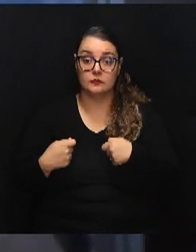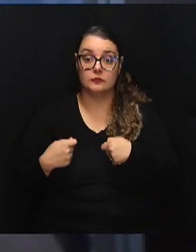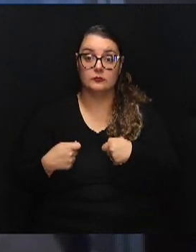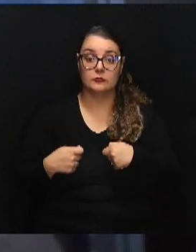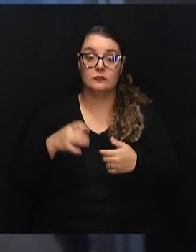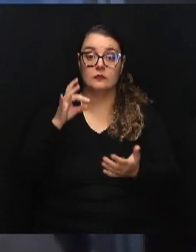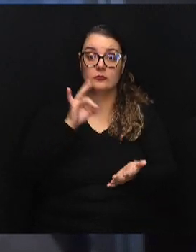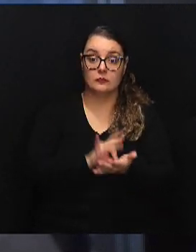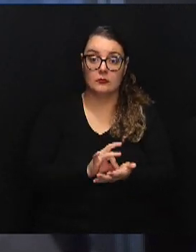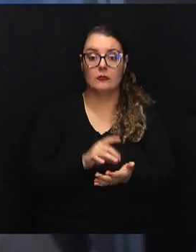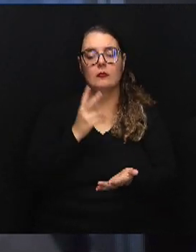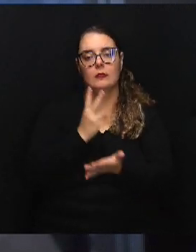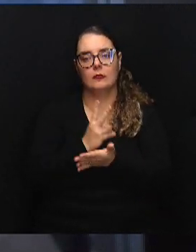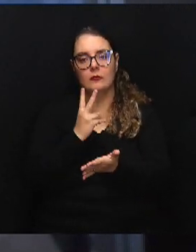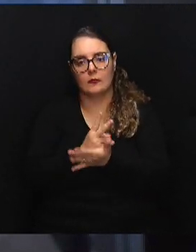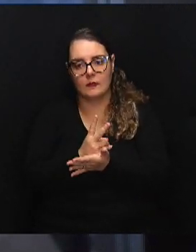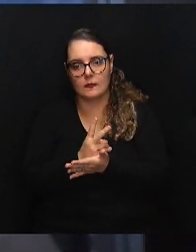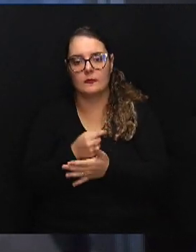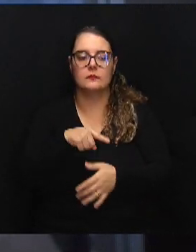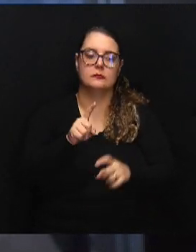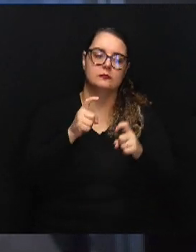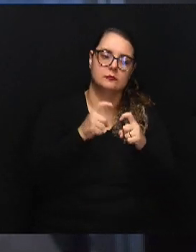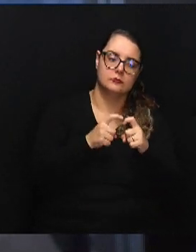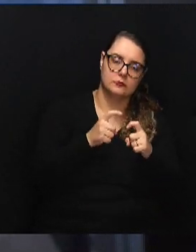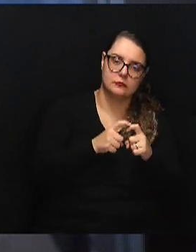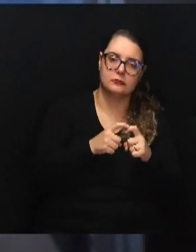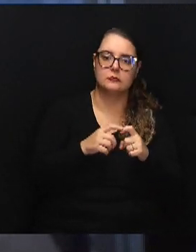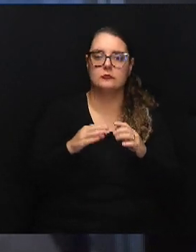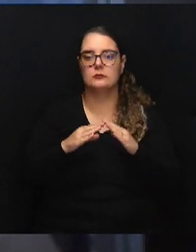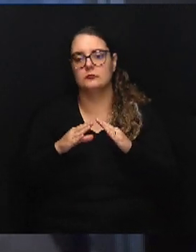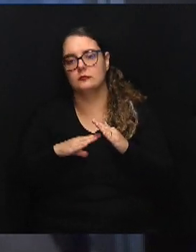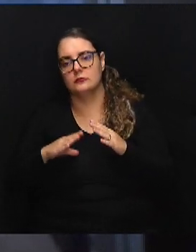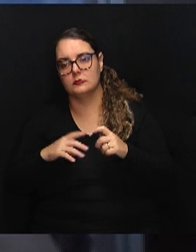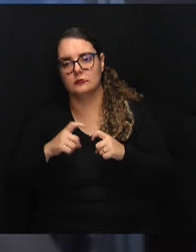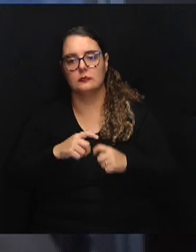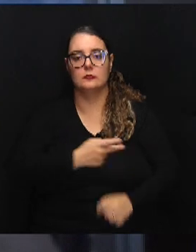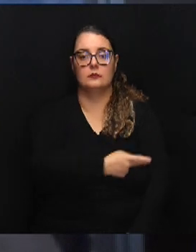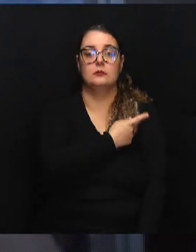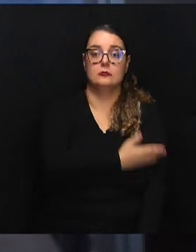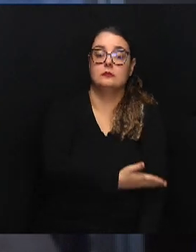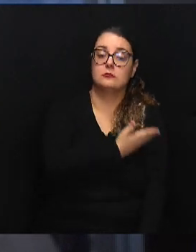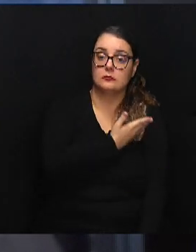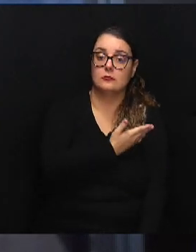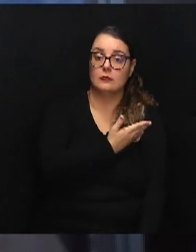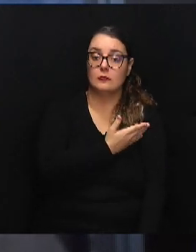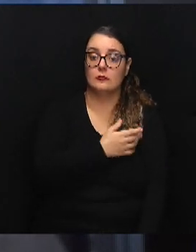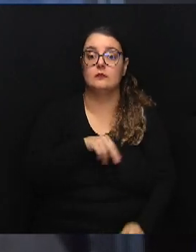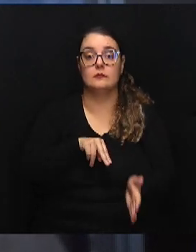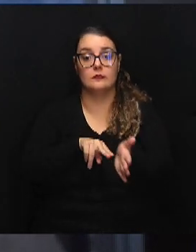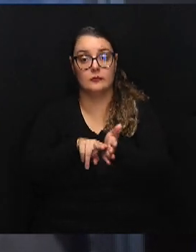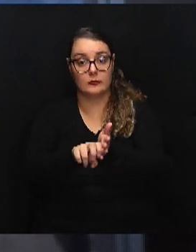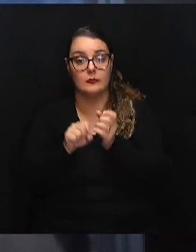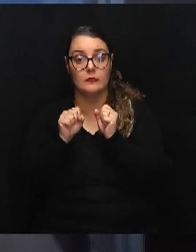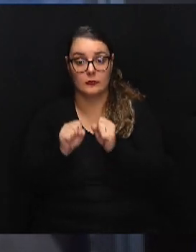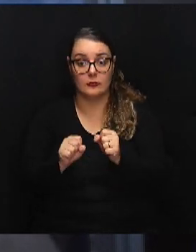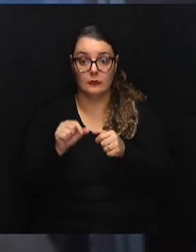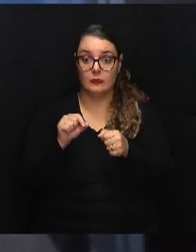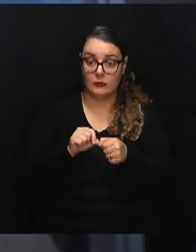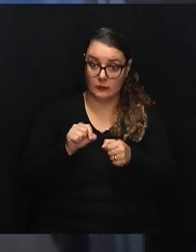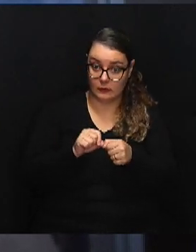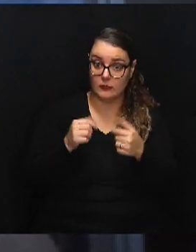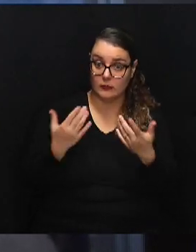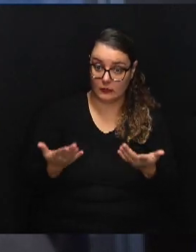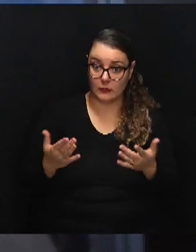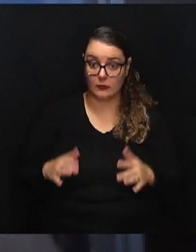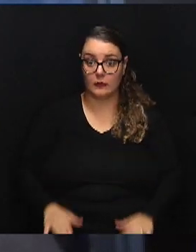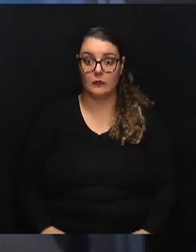realmente, periodicamente, ir ao médico, ao seu clínico, medir a pressão arterial para que um diagnóstico possa ser feito e